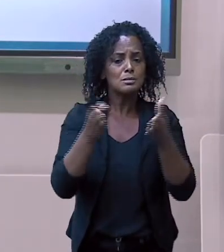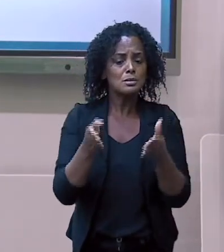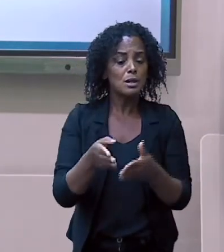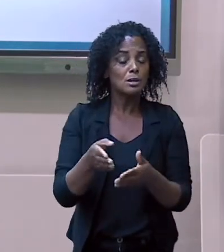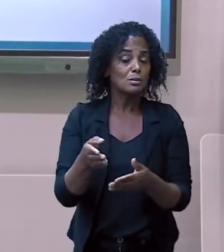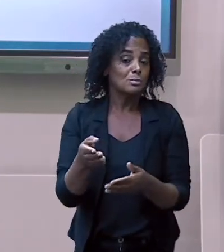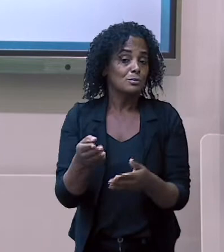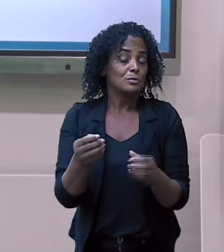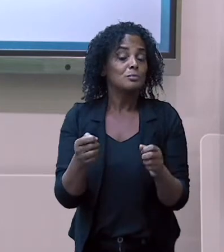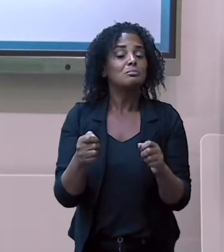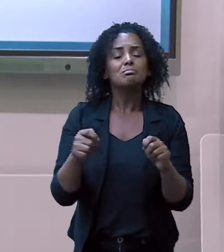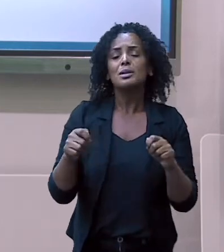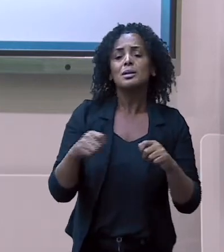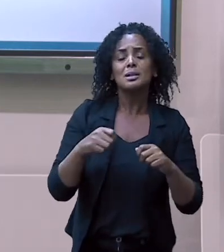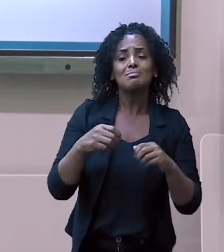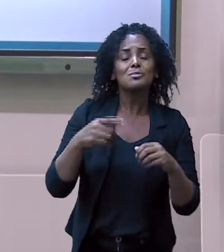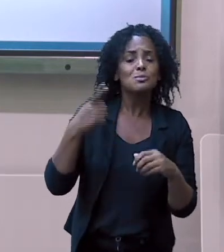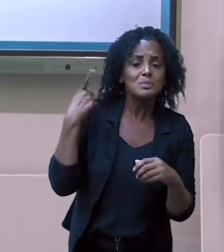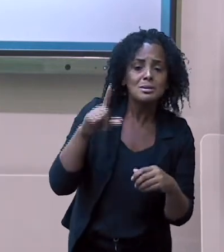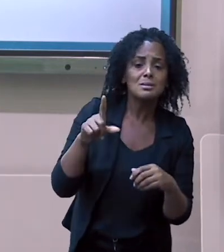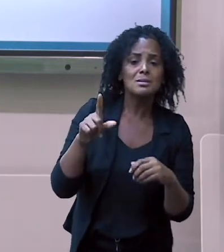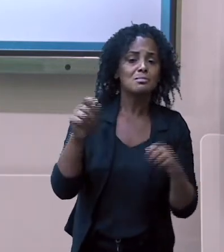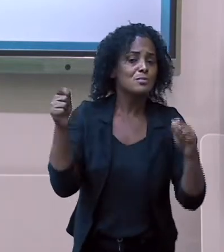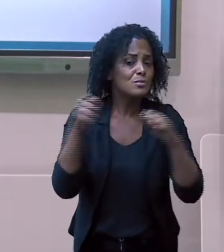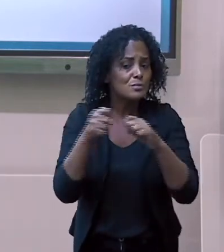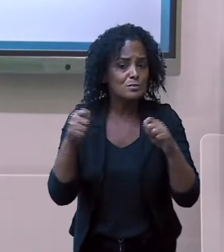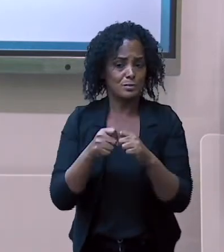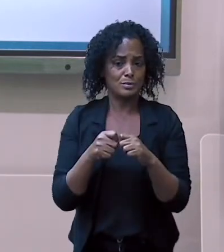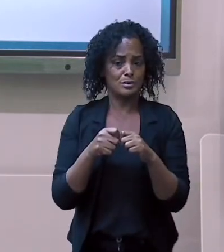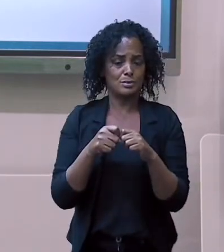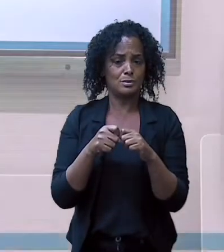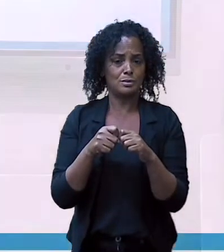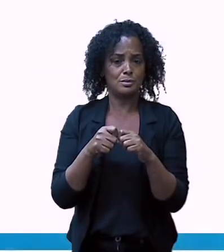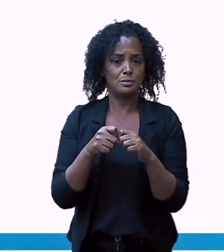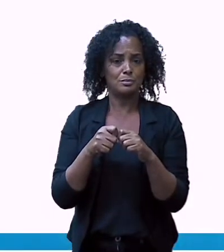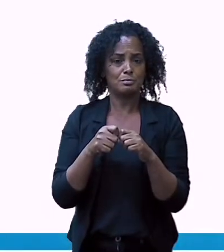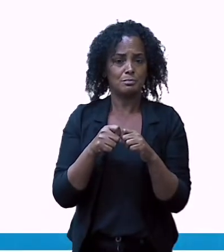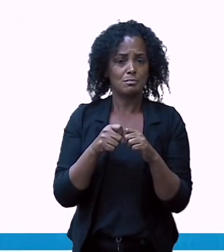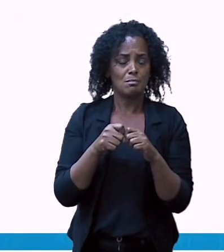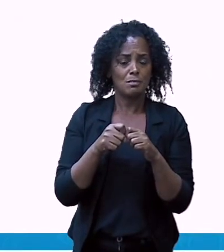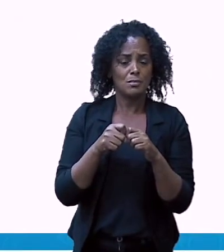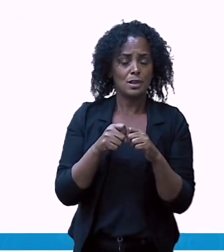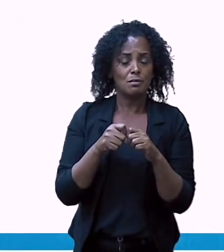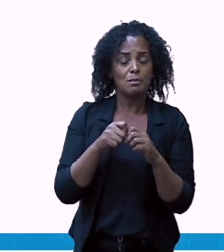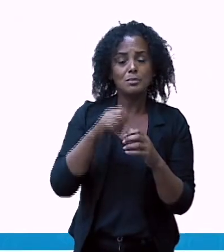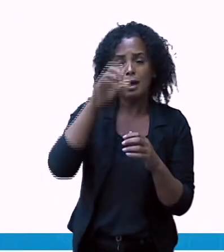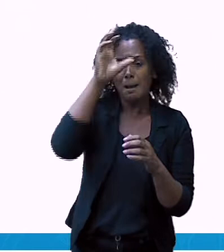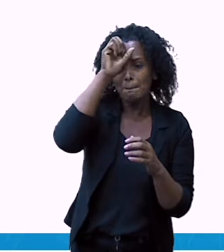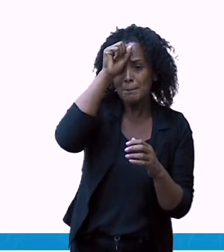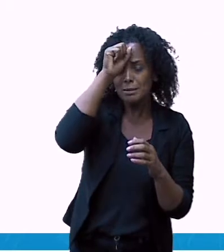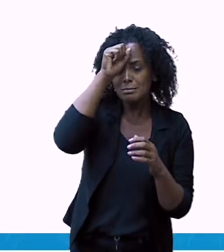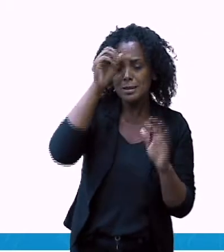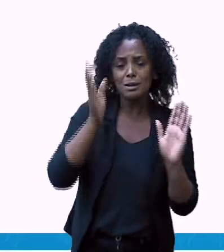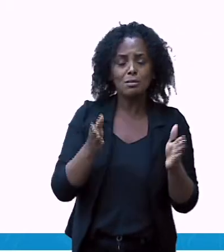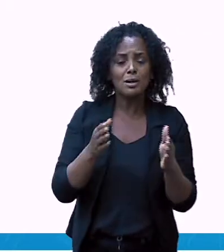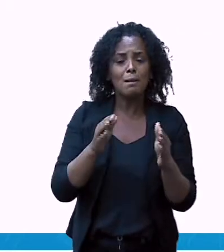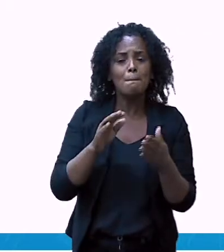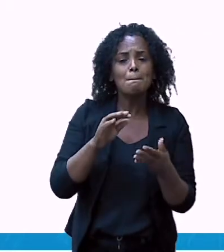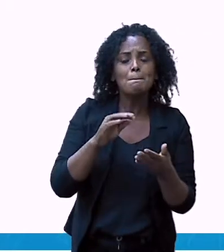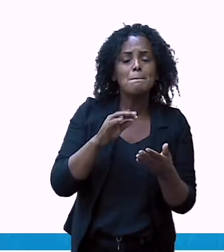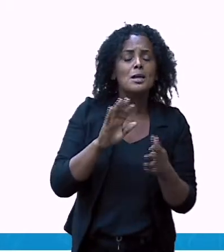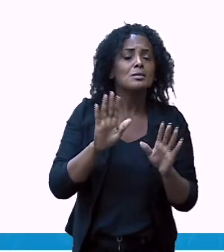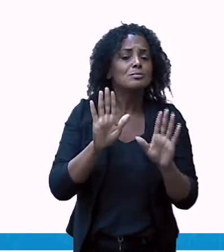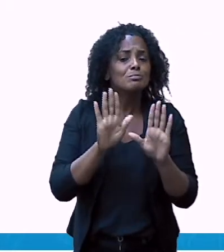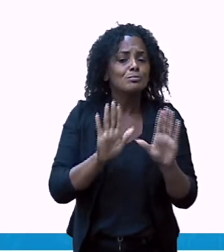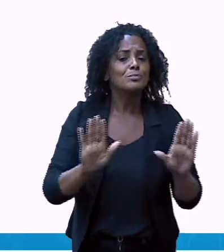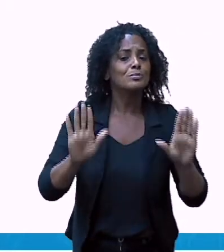consiga resolver. Então, olha só, vamos entender aqui então, no passo a passo, o que eu tenho que fazer para